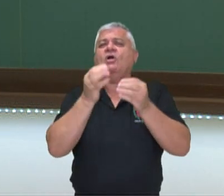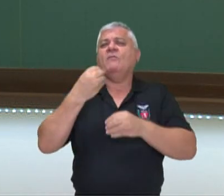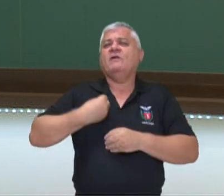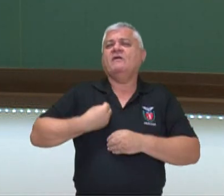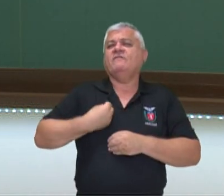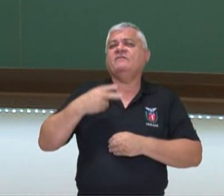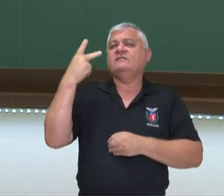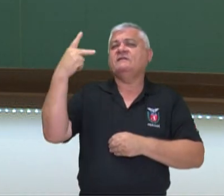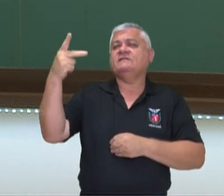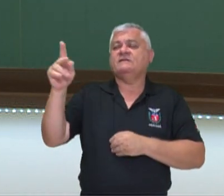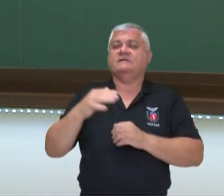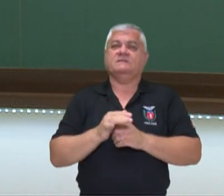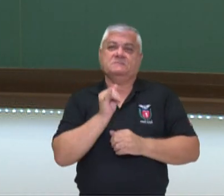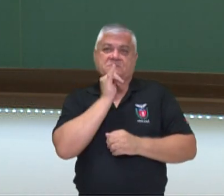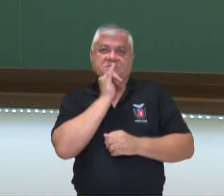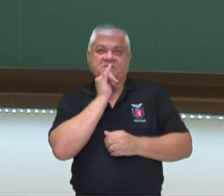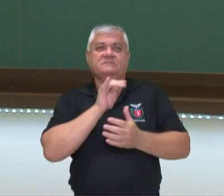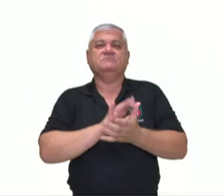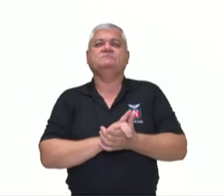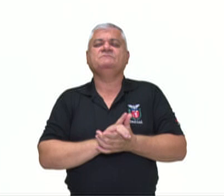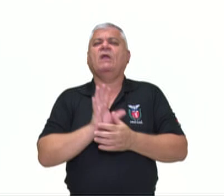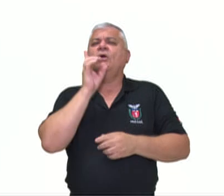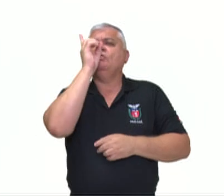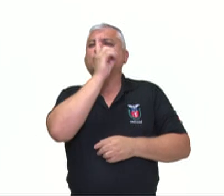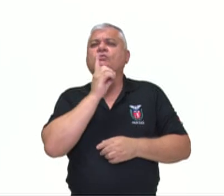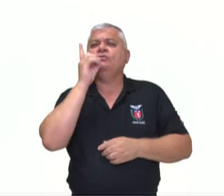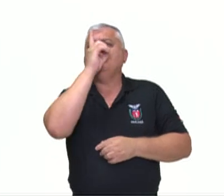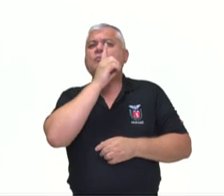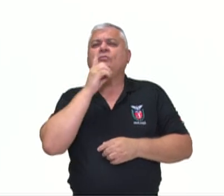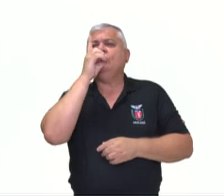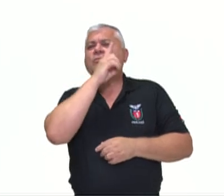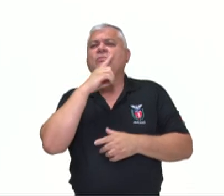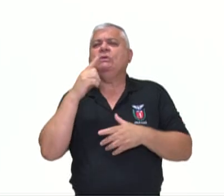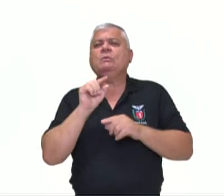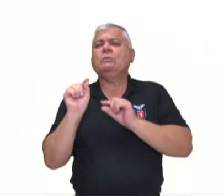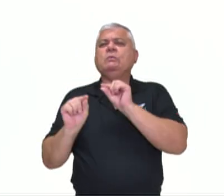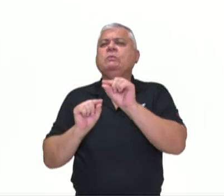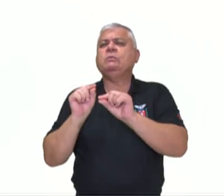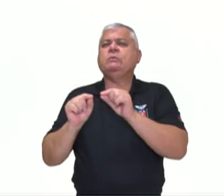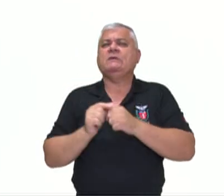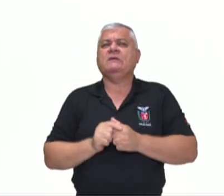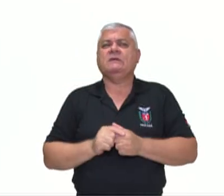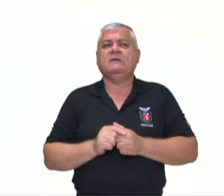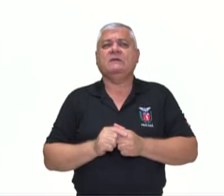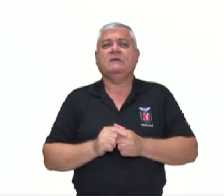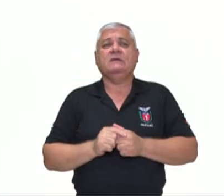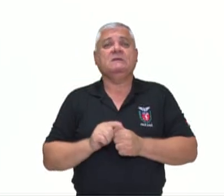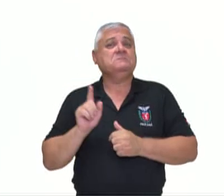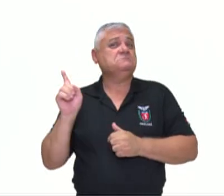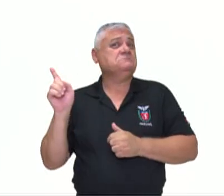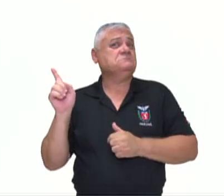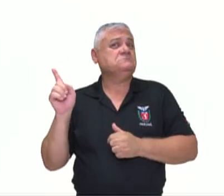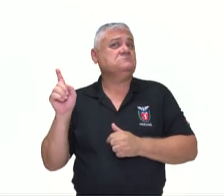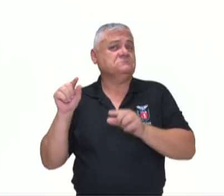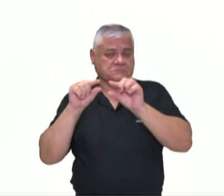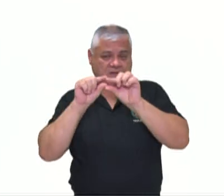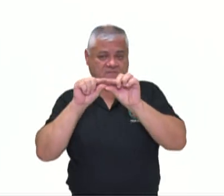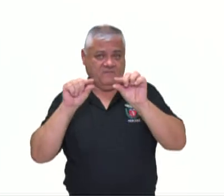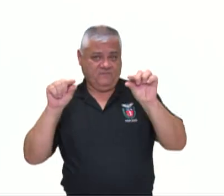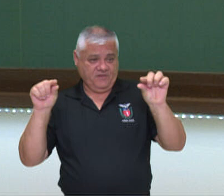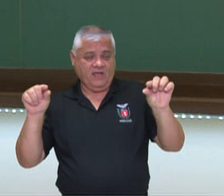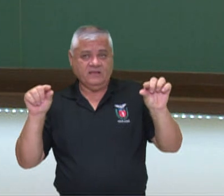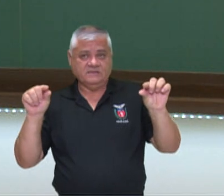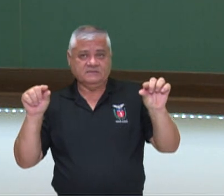Brown. Por exemplo, no domingo, on Sundays, he does the laundry. Por quê? Nós